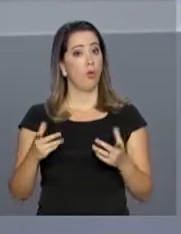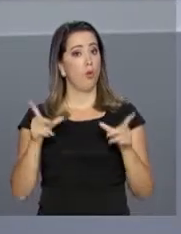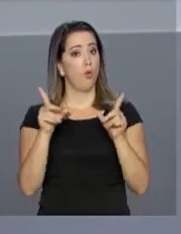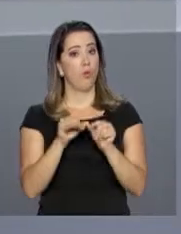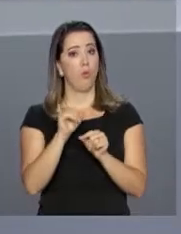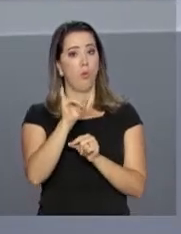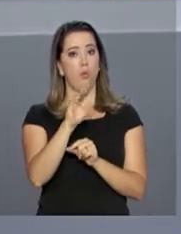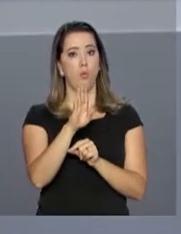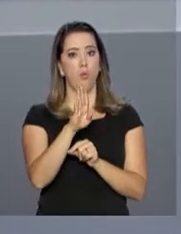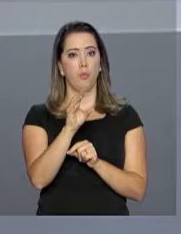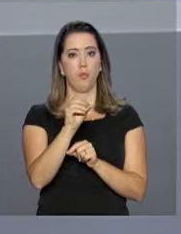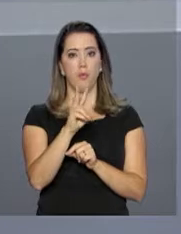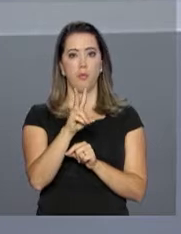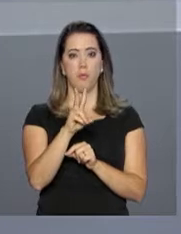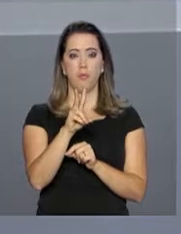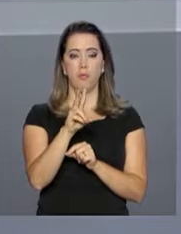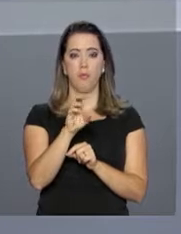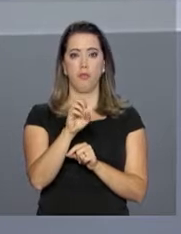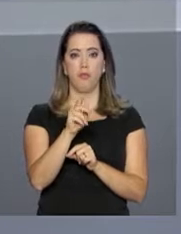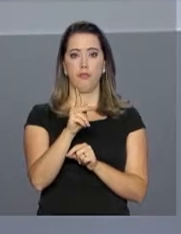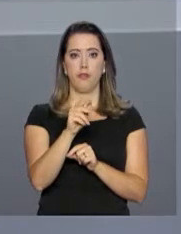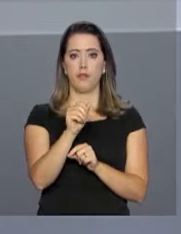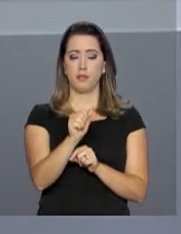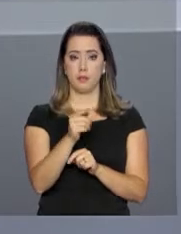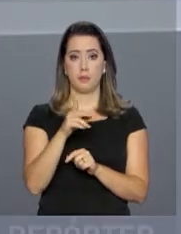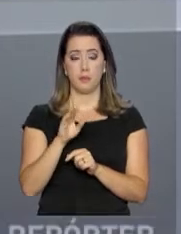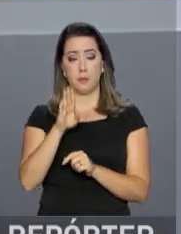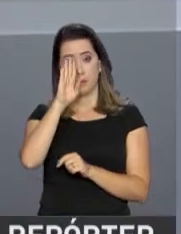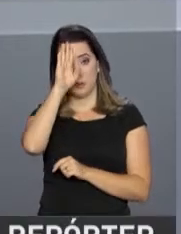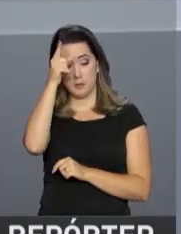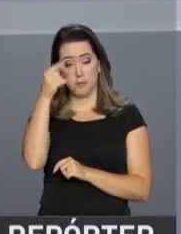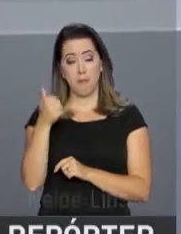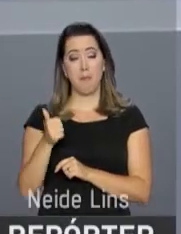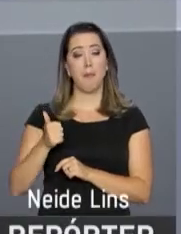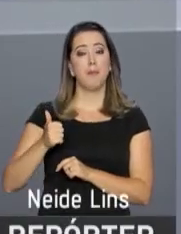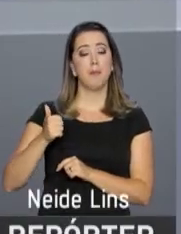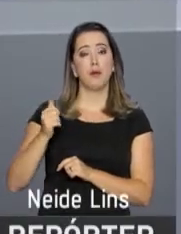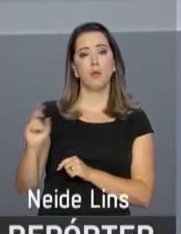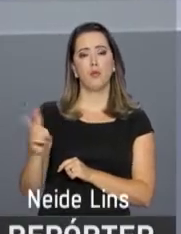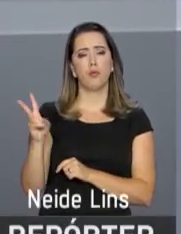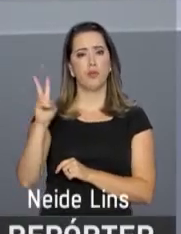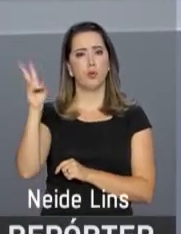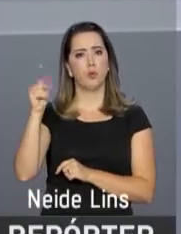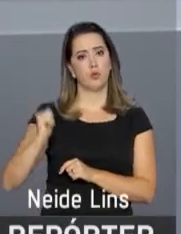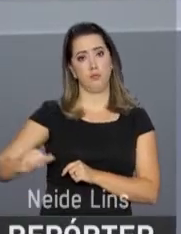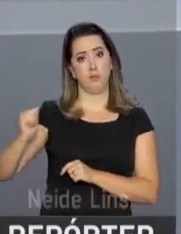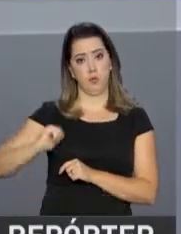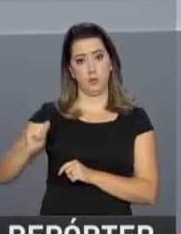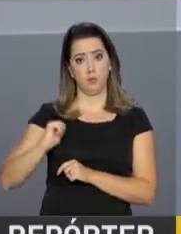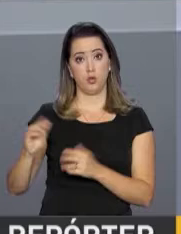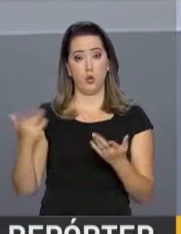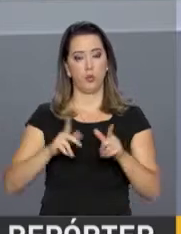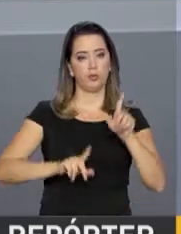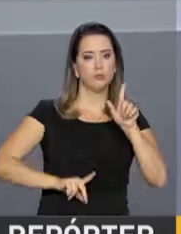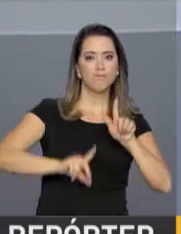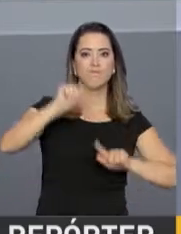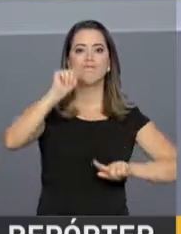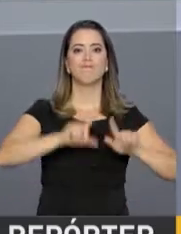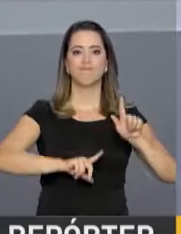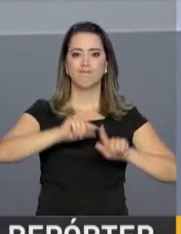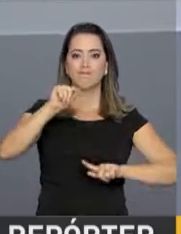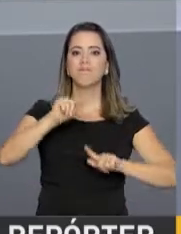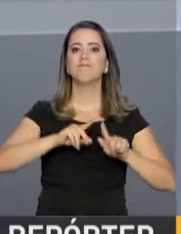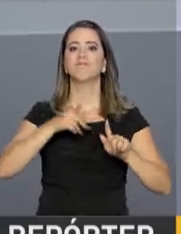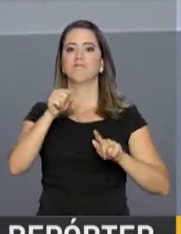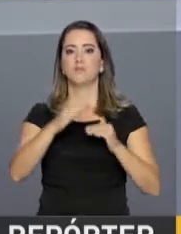ibovespa principal indicador de desempenho das ações negociadas na bolsa de valores de são paulo bateu hoje o recorde histórico